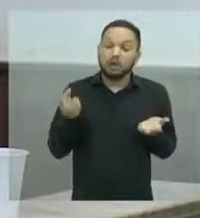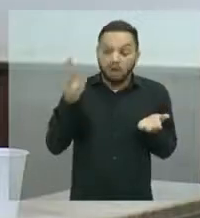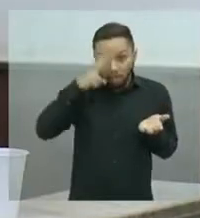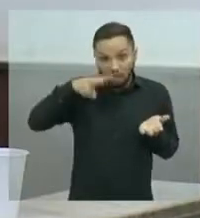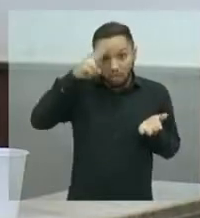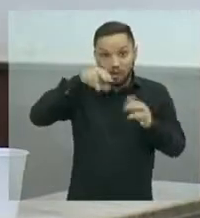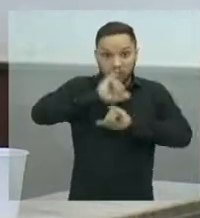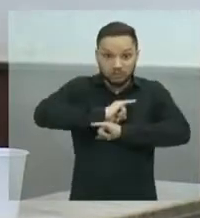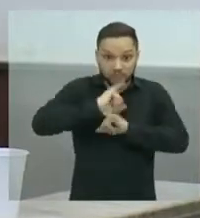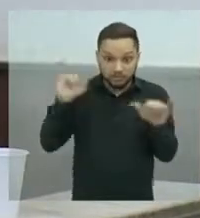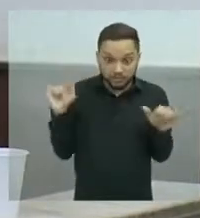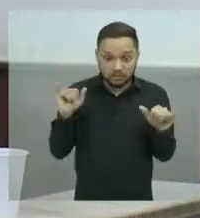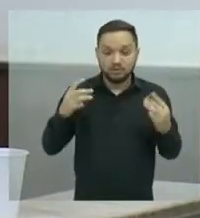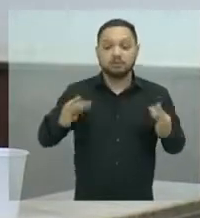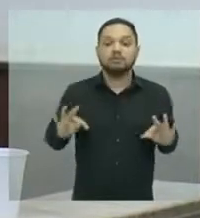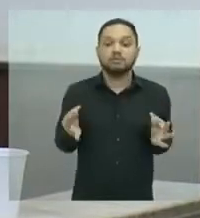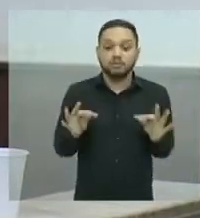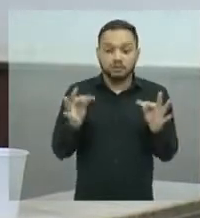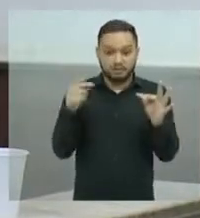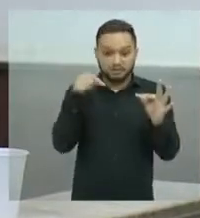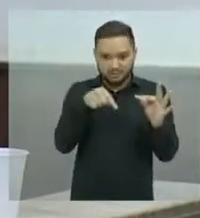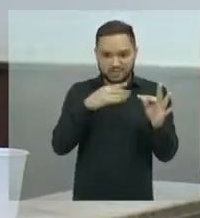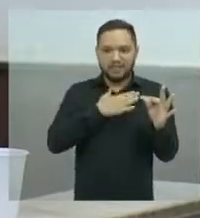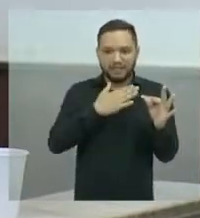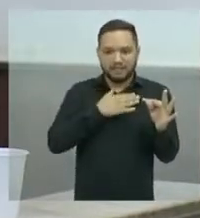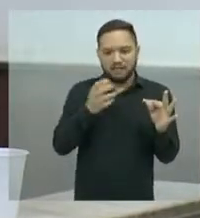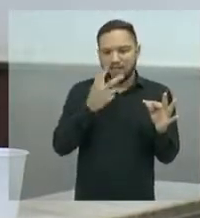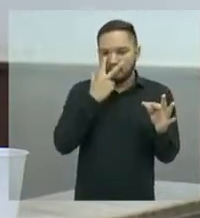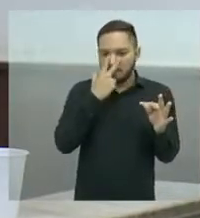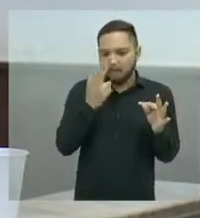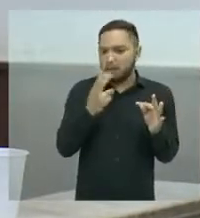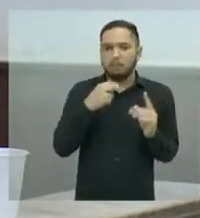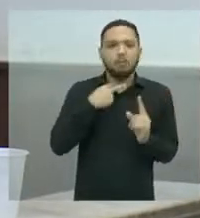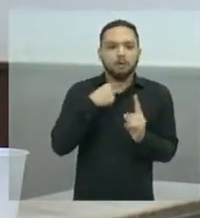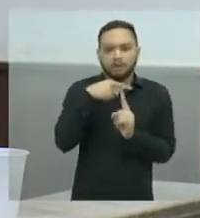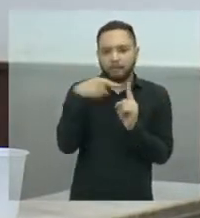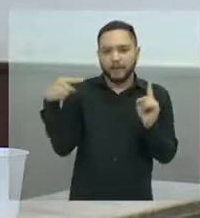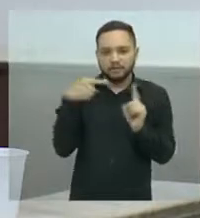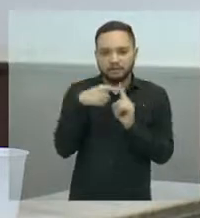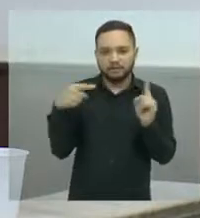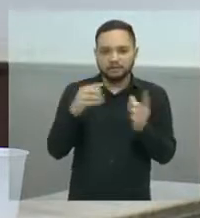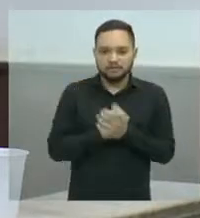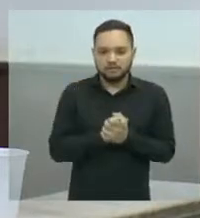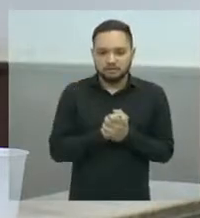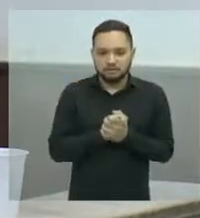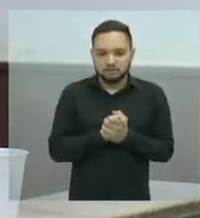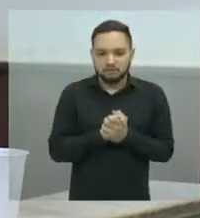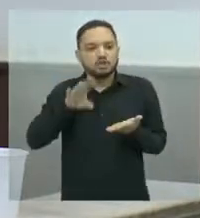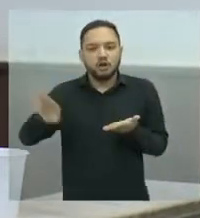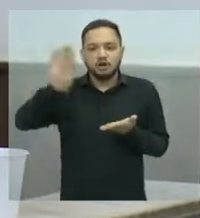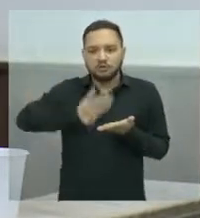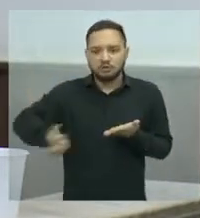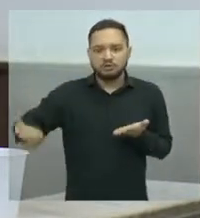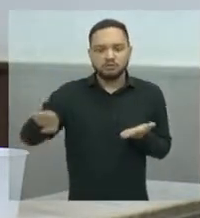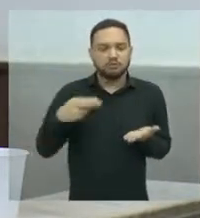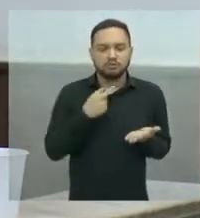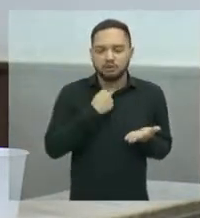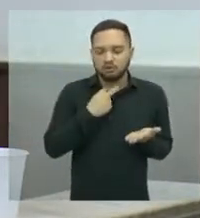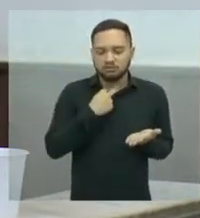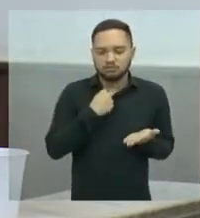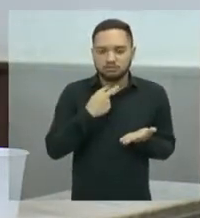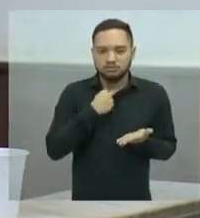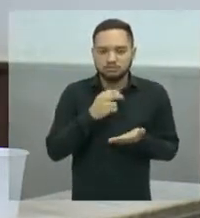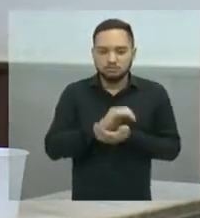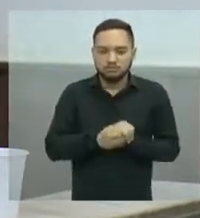a que este a tecnologia não pode ser pela metade eu não pode excluir parte de